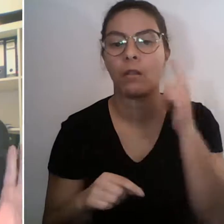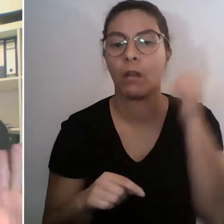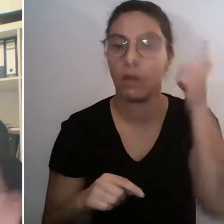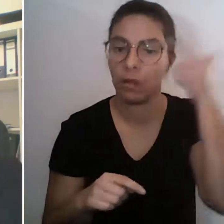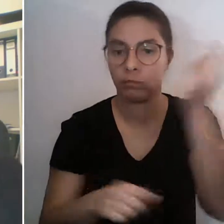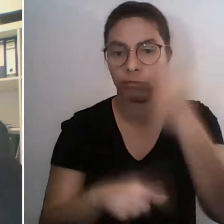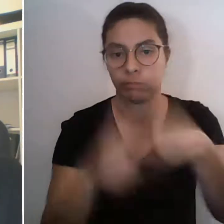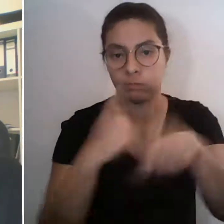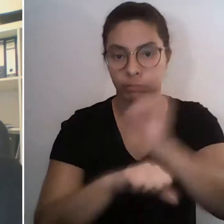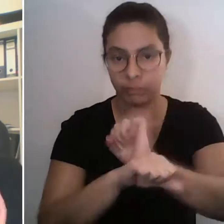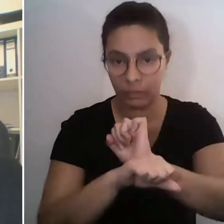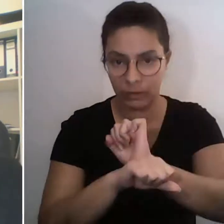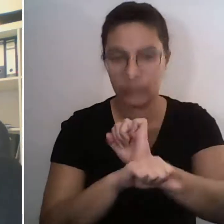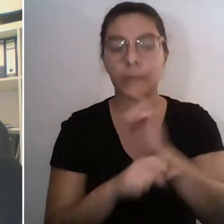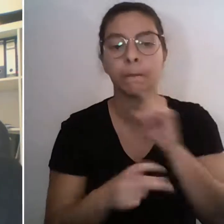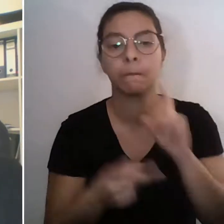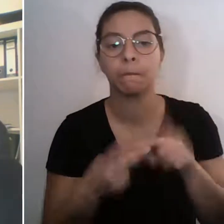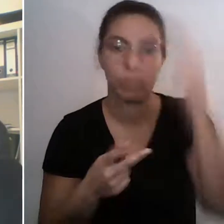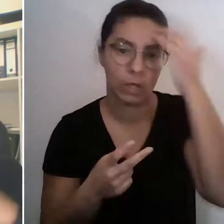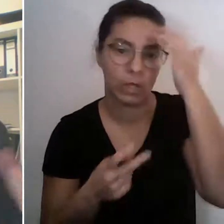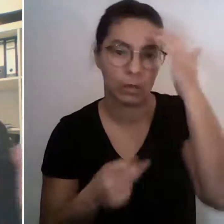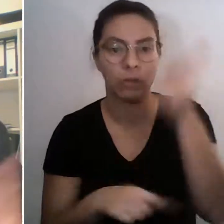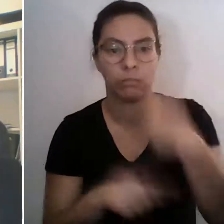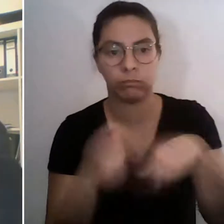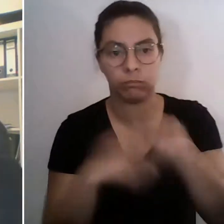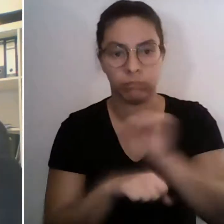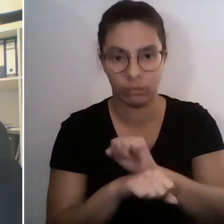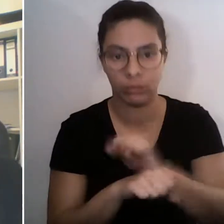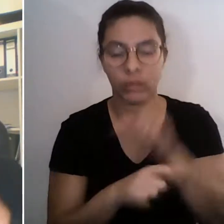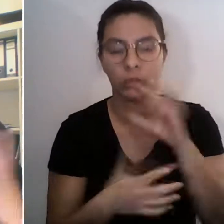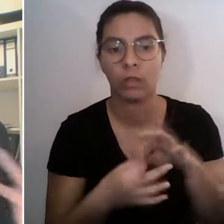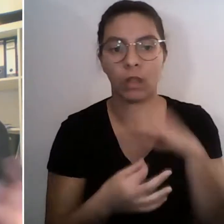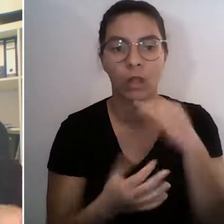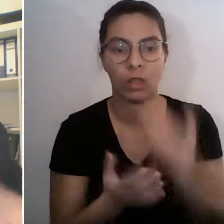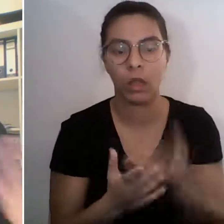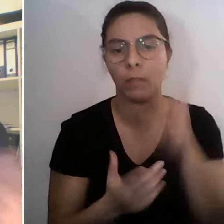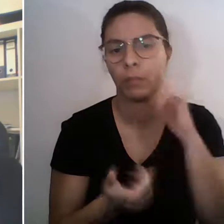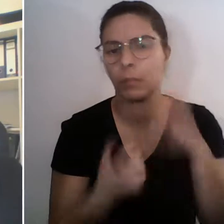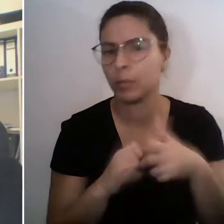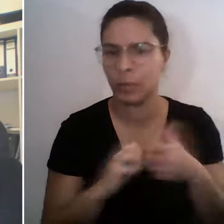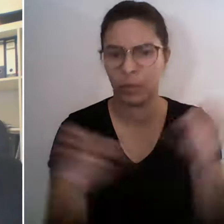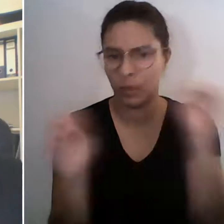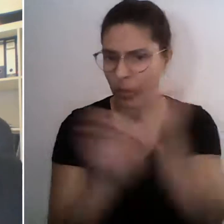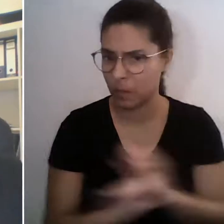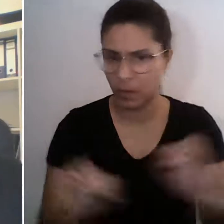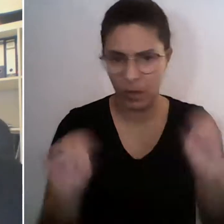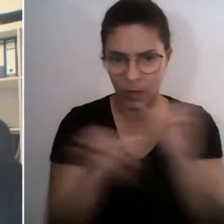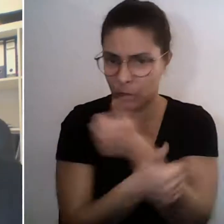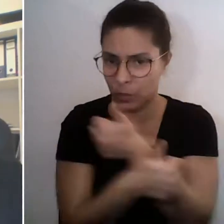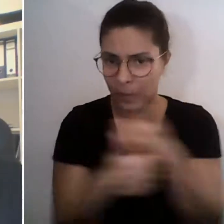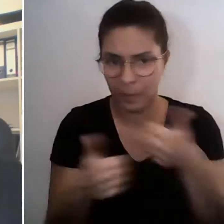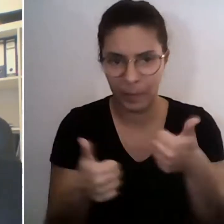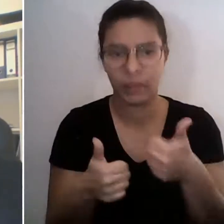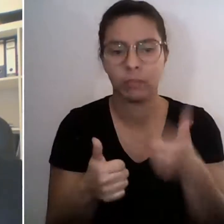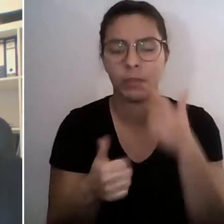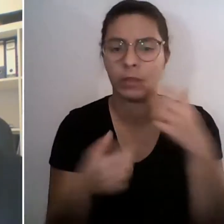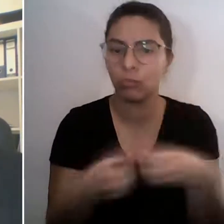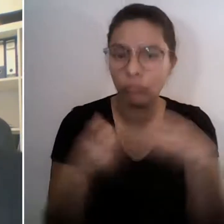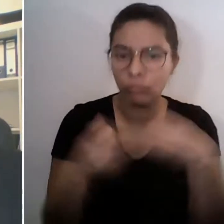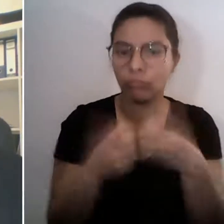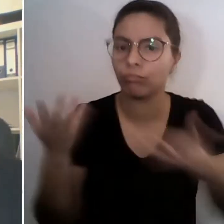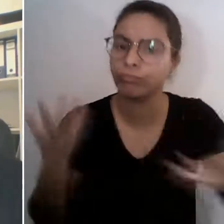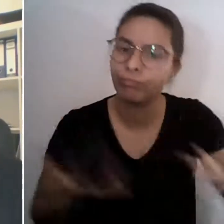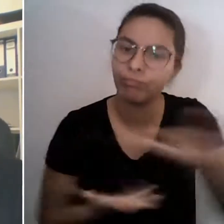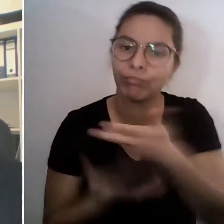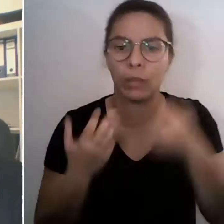está sem problema nenhum, não têm problemas nenhums cognitivos, nem de socialização, nem nada. E